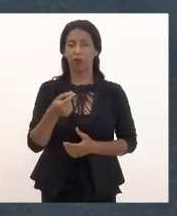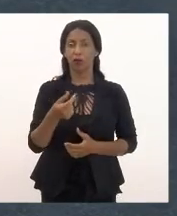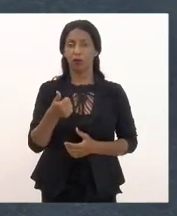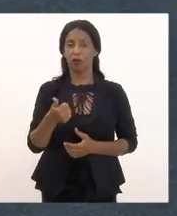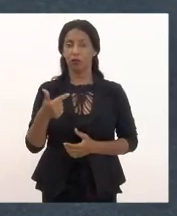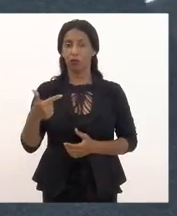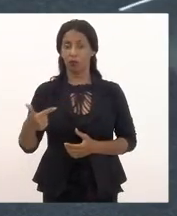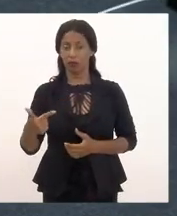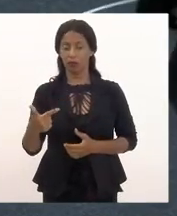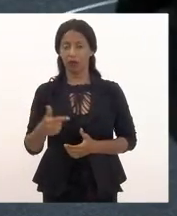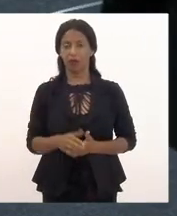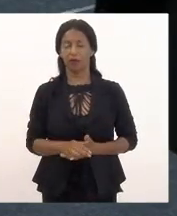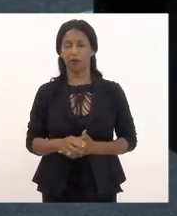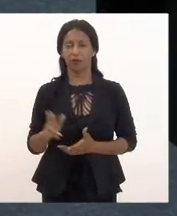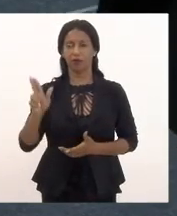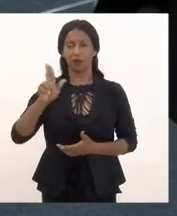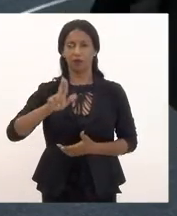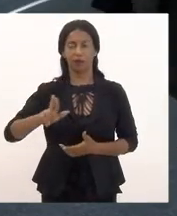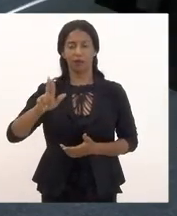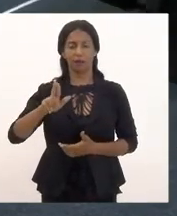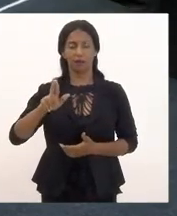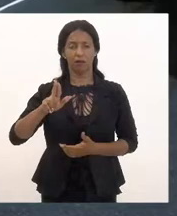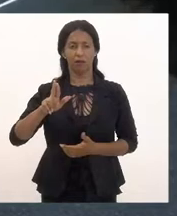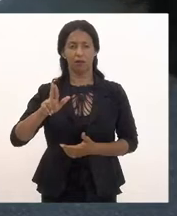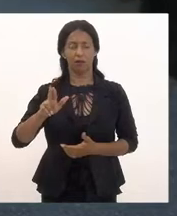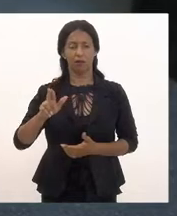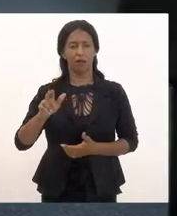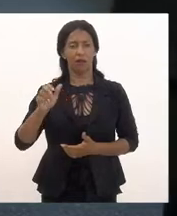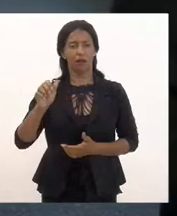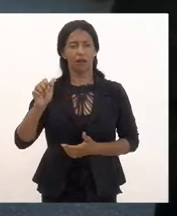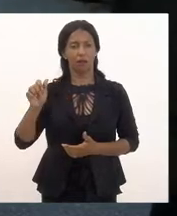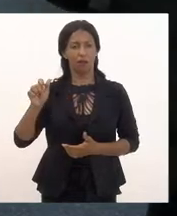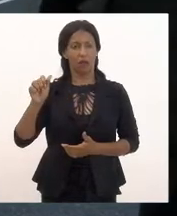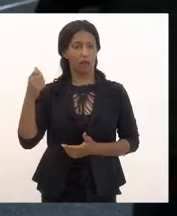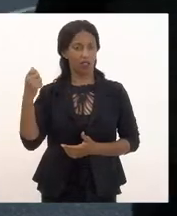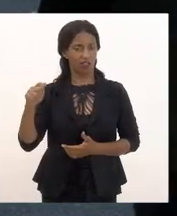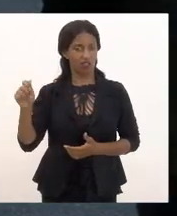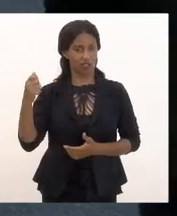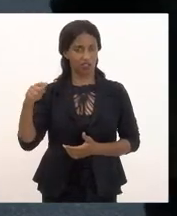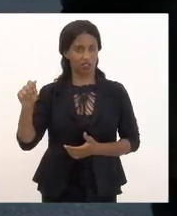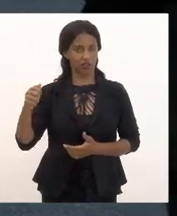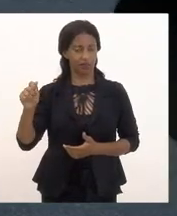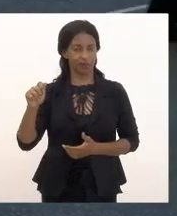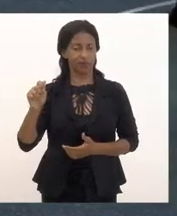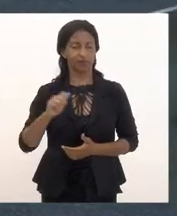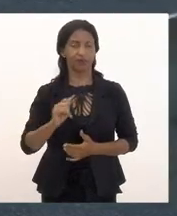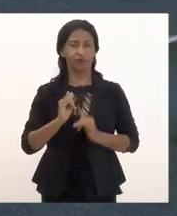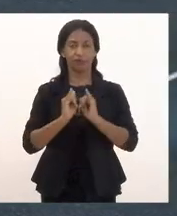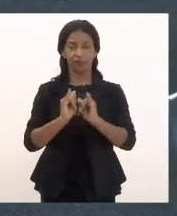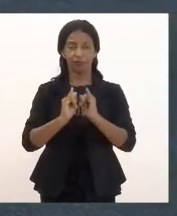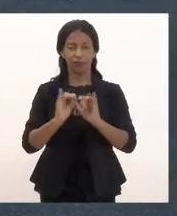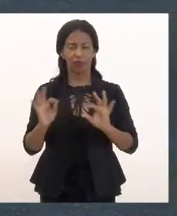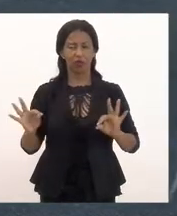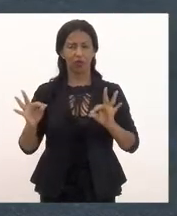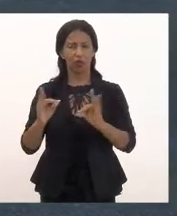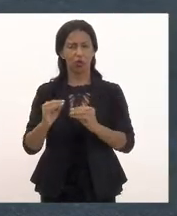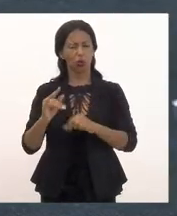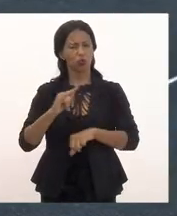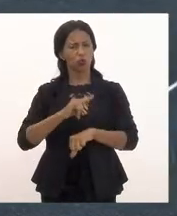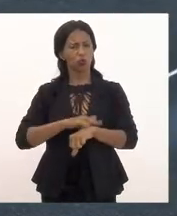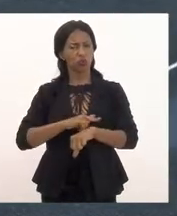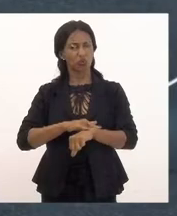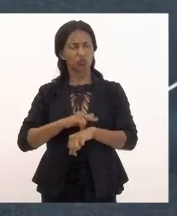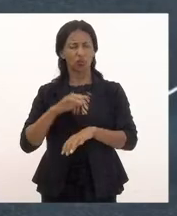2012, a Universidade Nacional de La Plata, na Argentina, informou que todos os seus